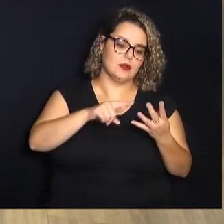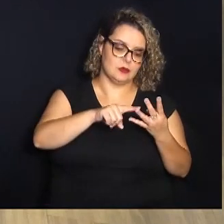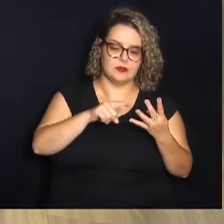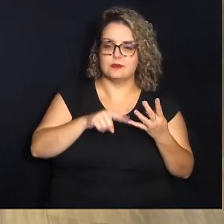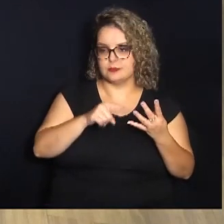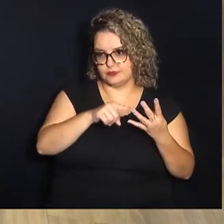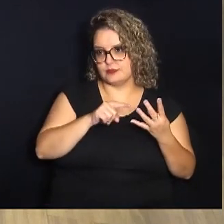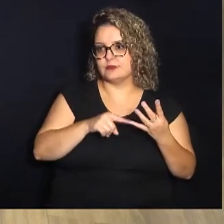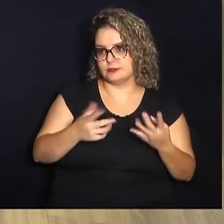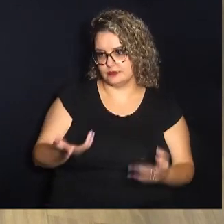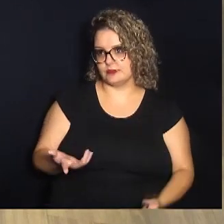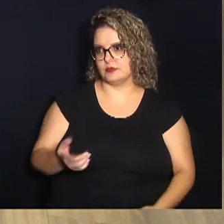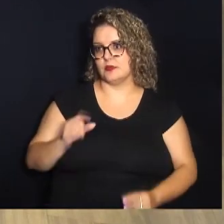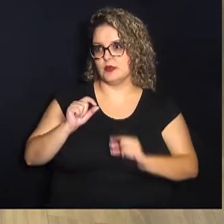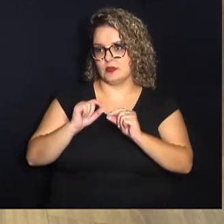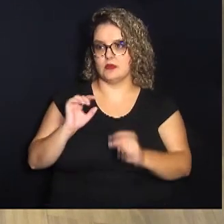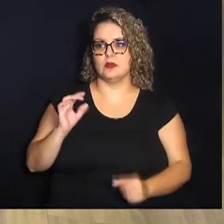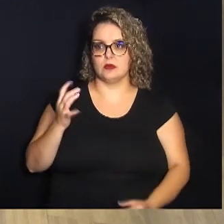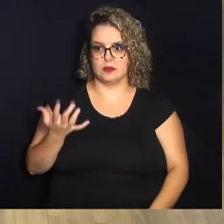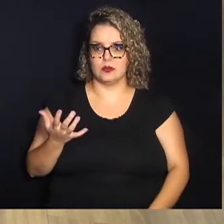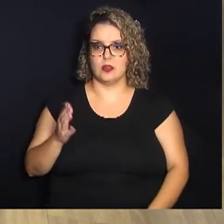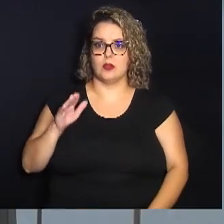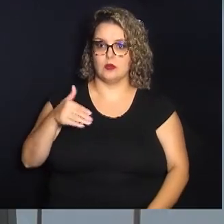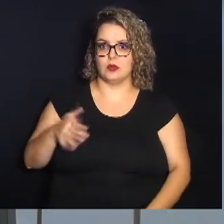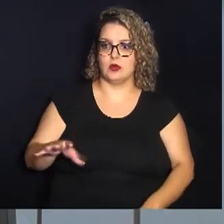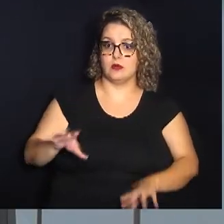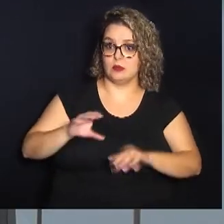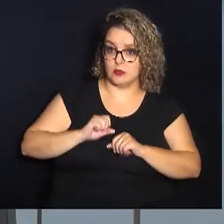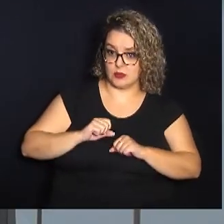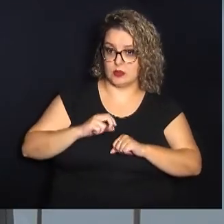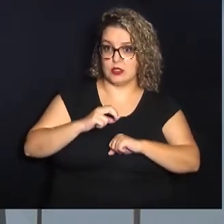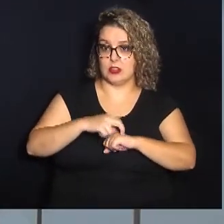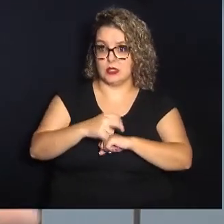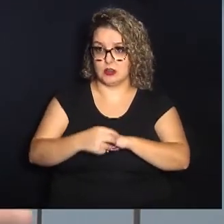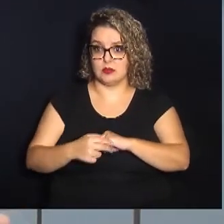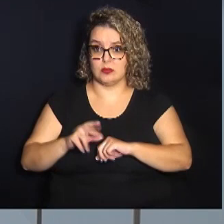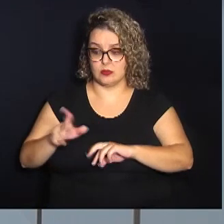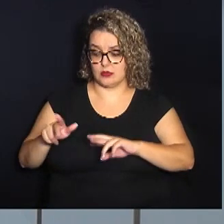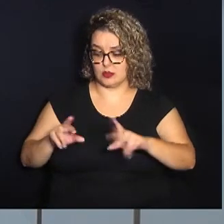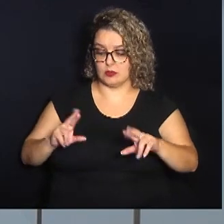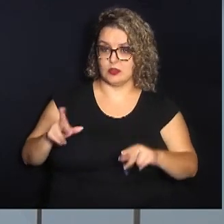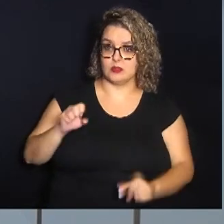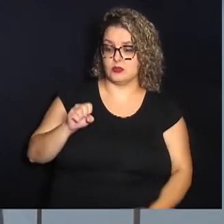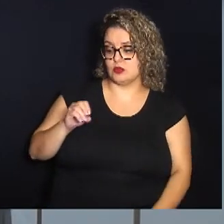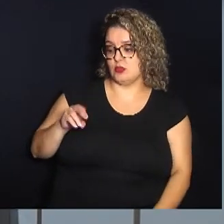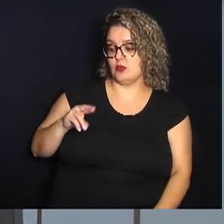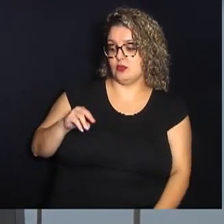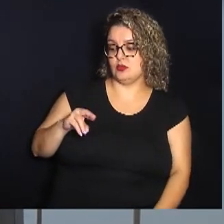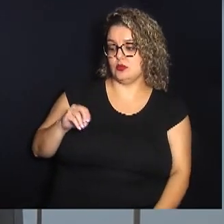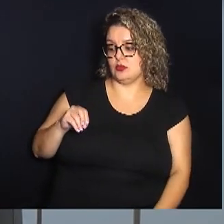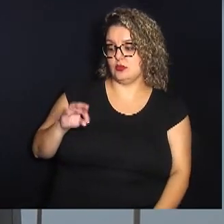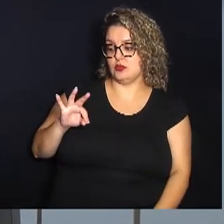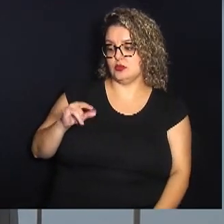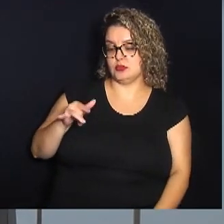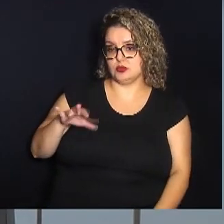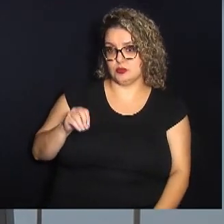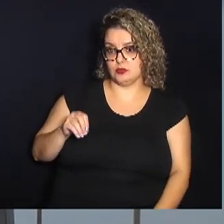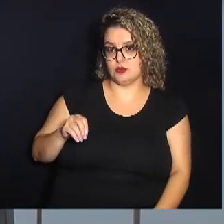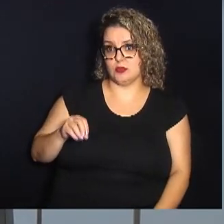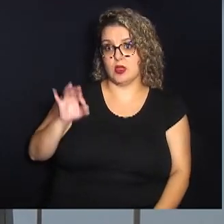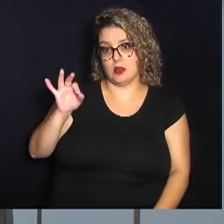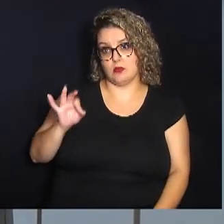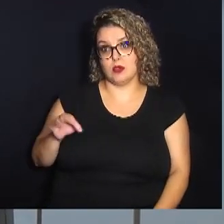4. O que acontece? Quando você pega dengue por diferentes sorotipos, a sua probabilidade, né, de ter um